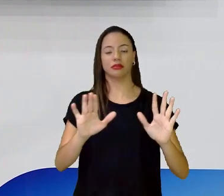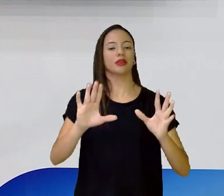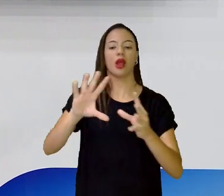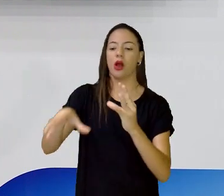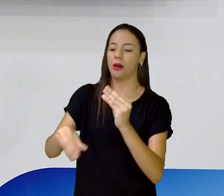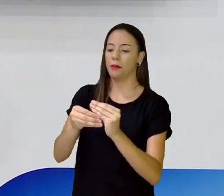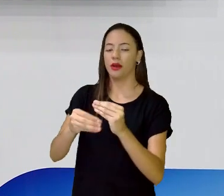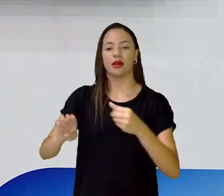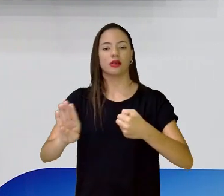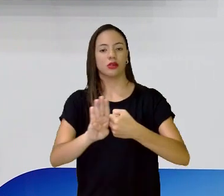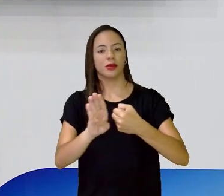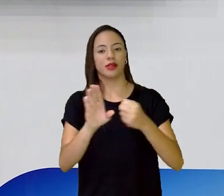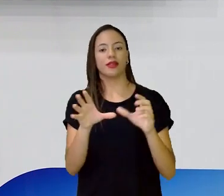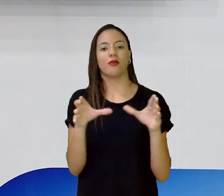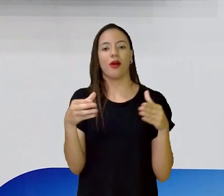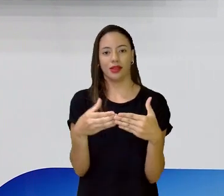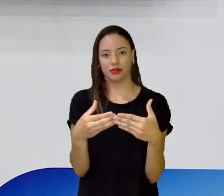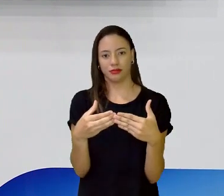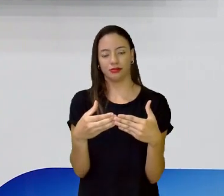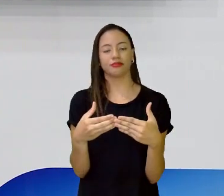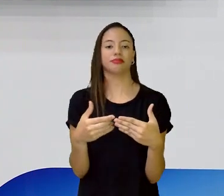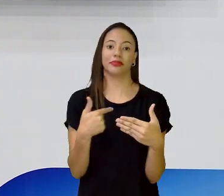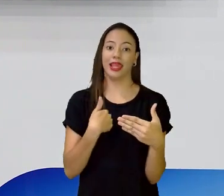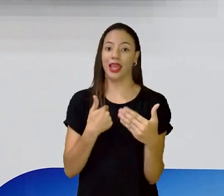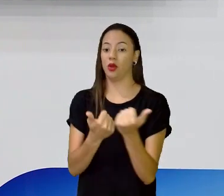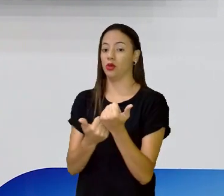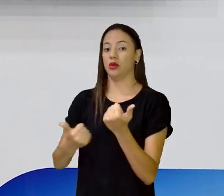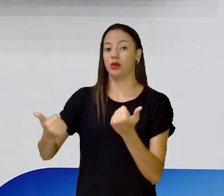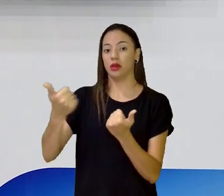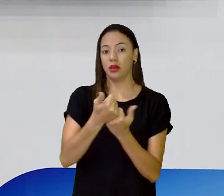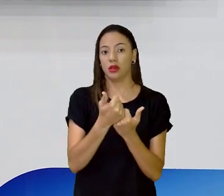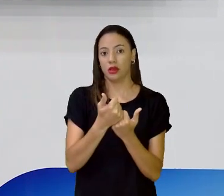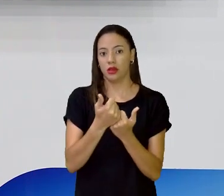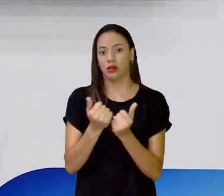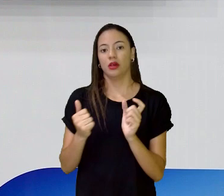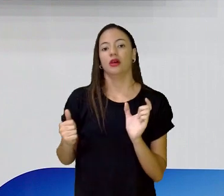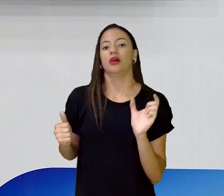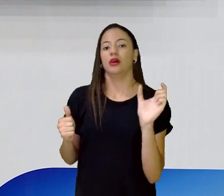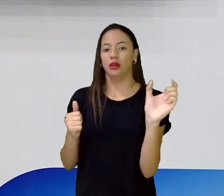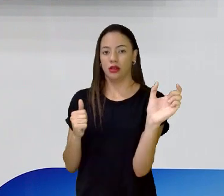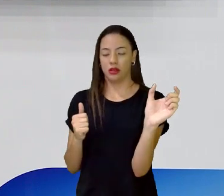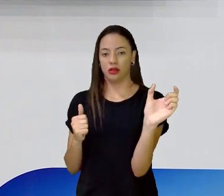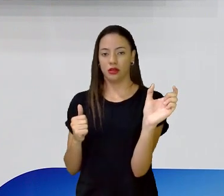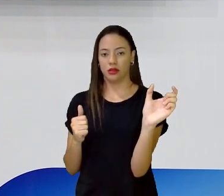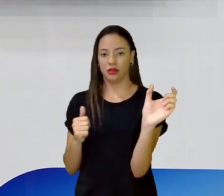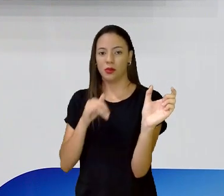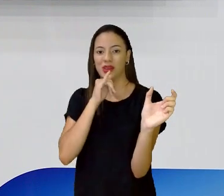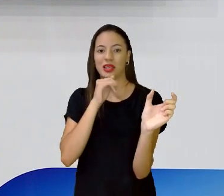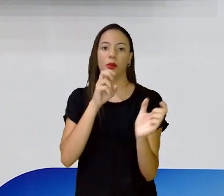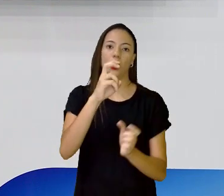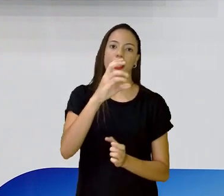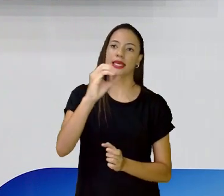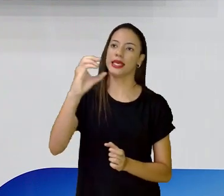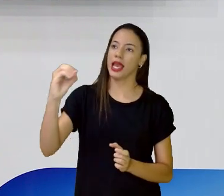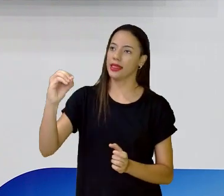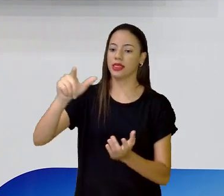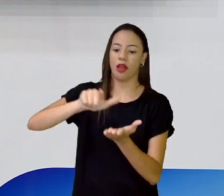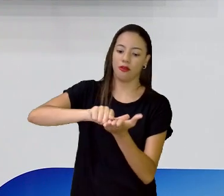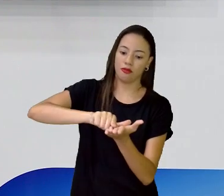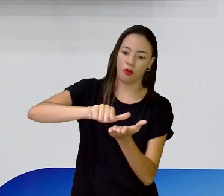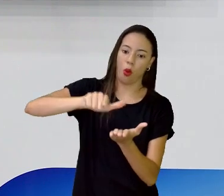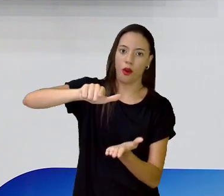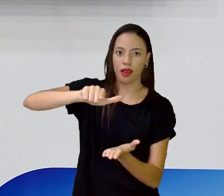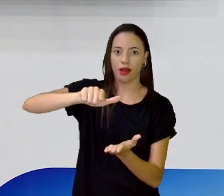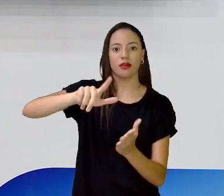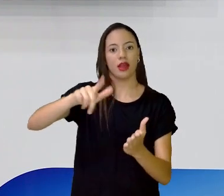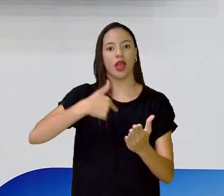substantivo coletivo. Eu substituo o conjunto com 500 folhas de papel pela palavrinha